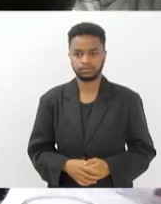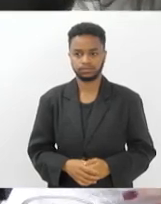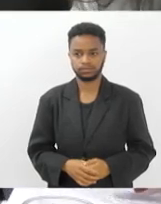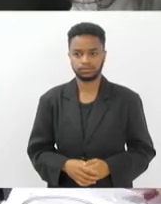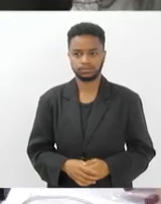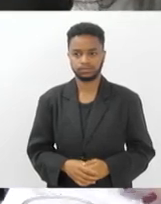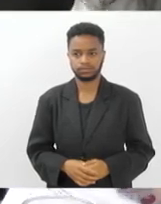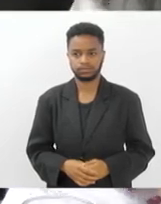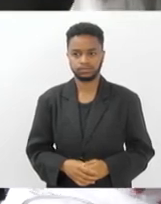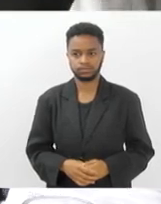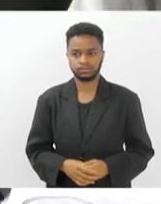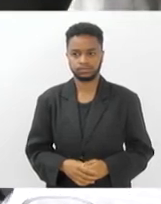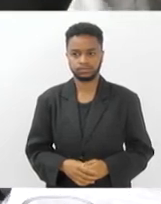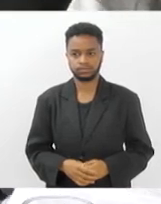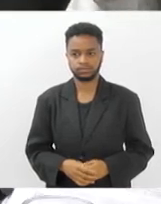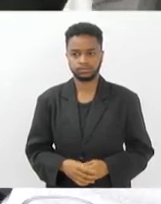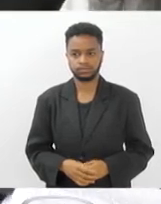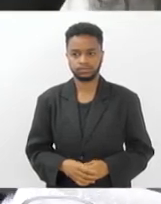Tá. Isso.